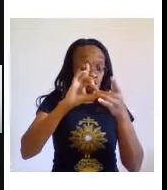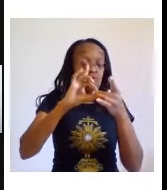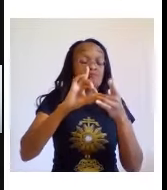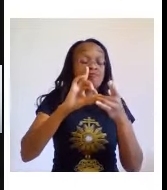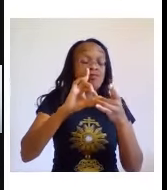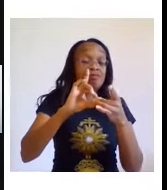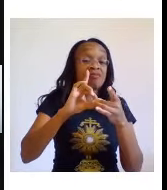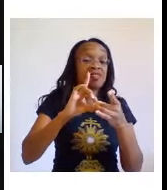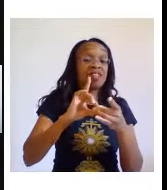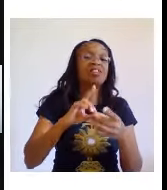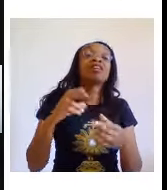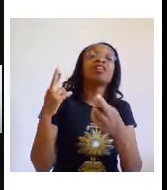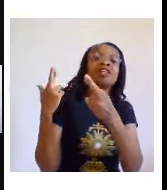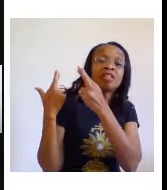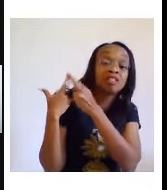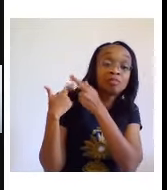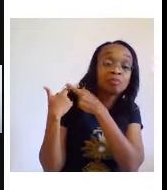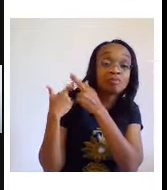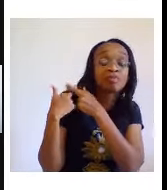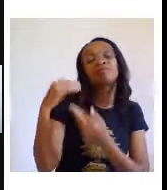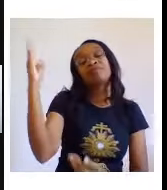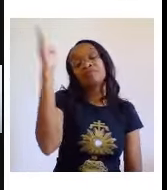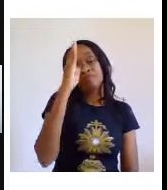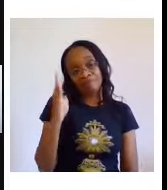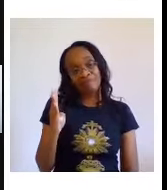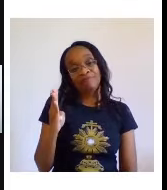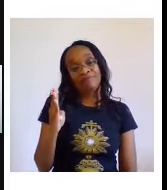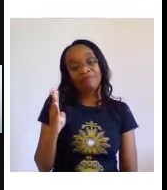é a responsabilidade do Brasil. O Brasil, além